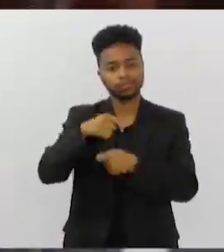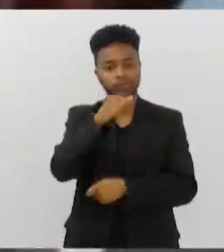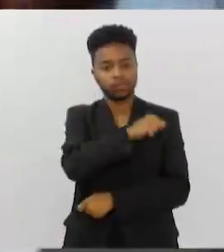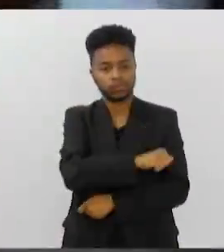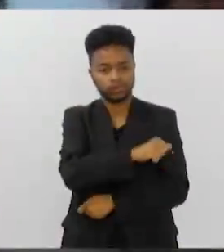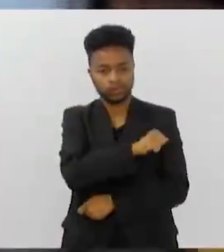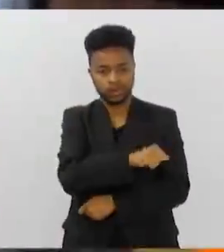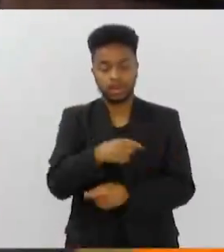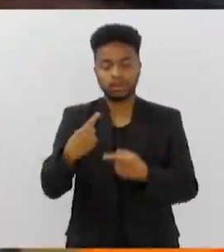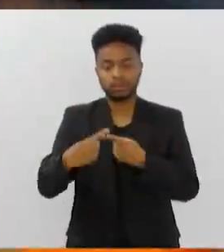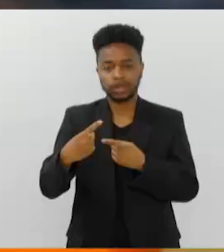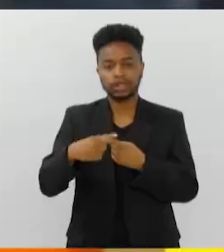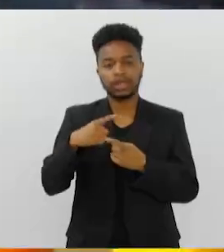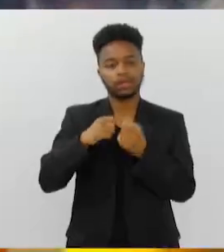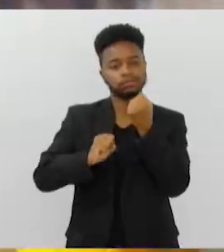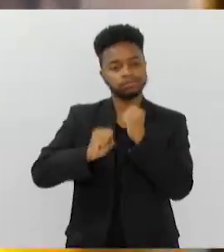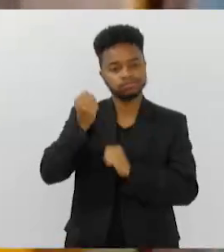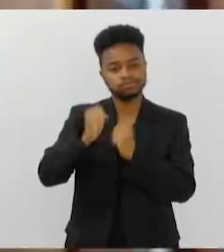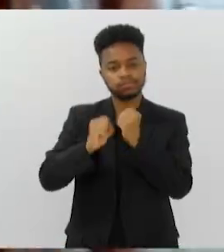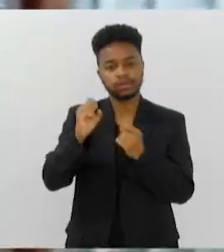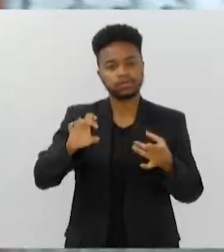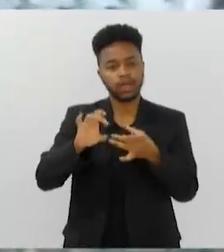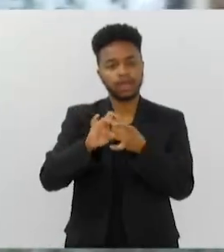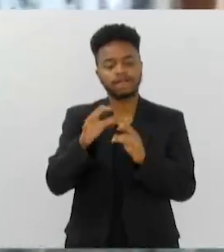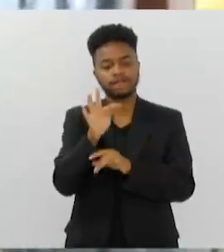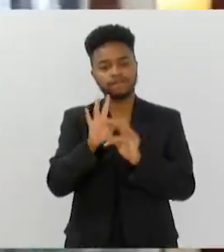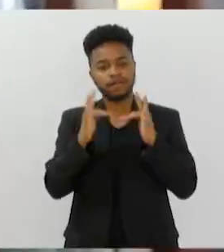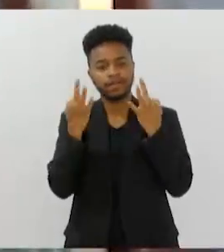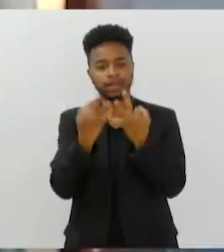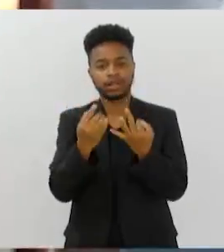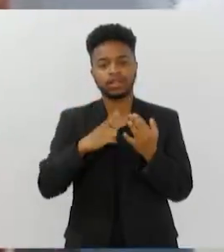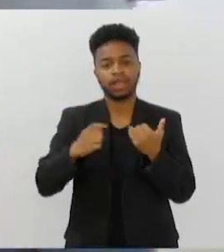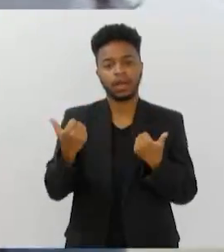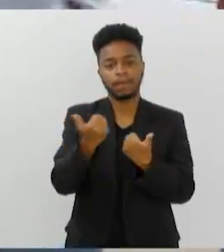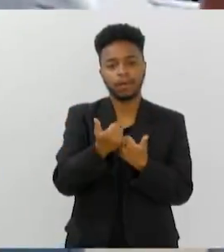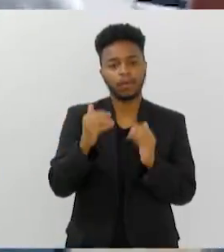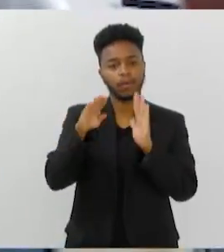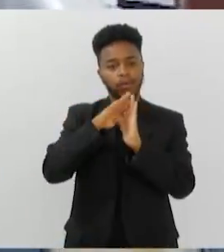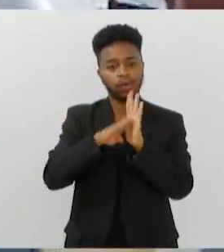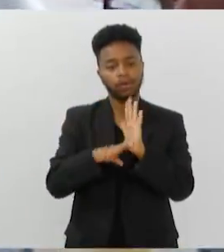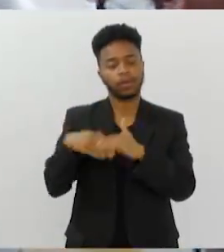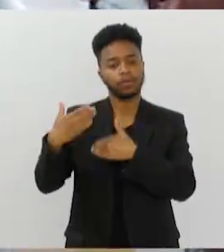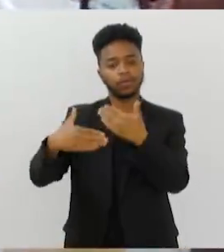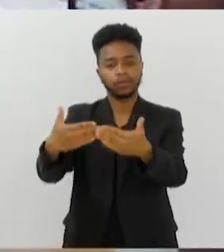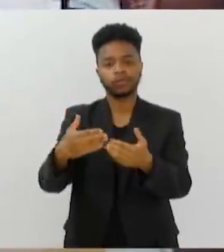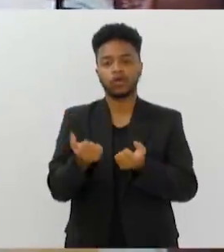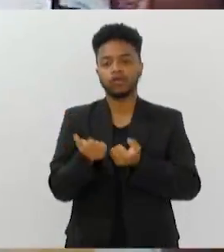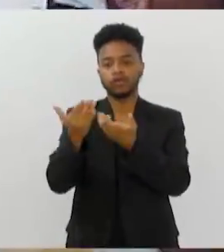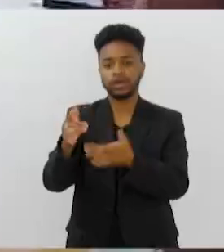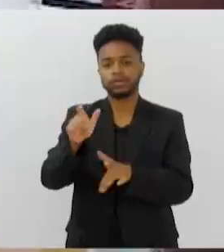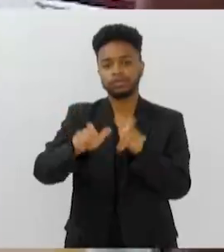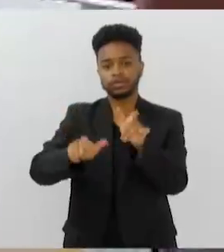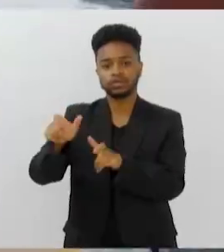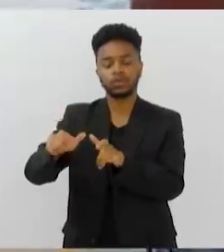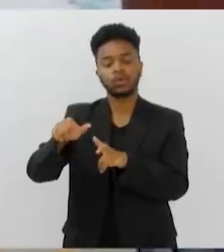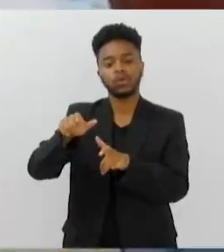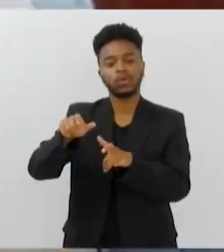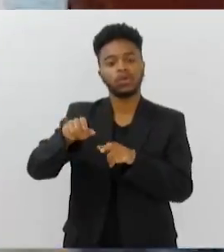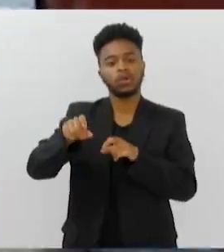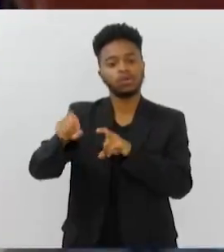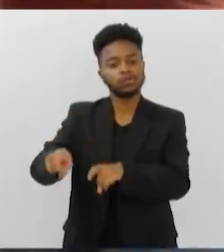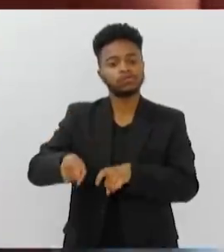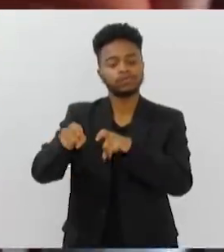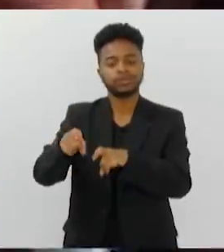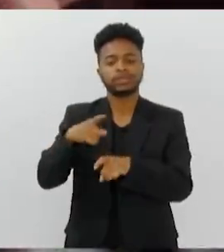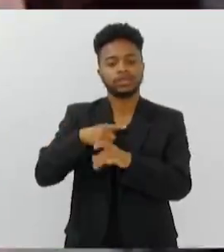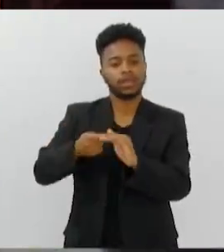As agroindústrias da base familiar contam com o apoio do programa Prosperar, que oferece ao produtor rural financiamento de até R$100 mil